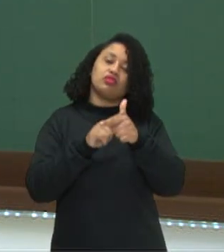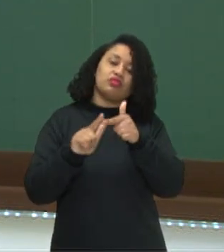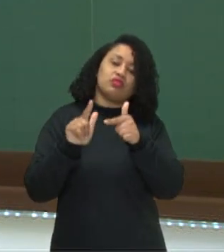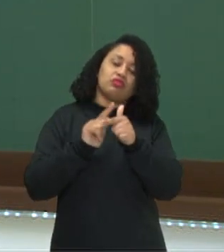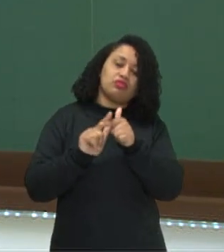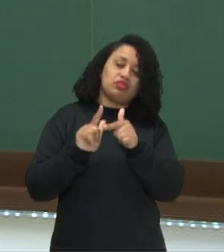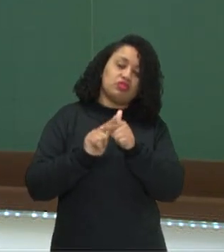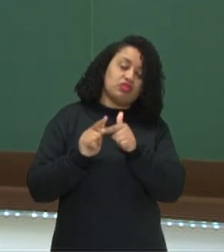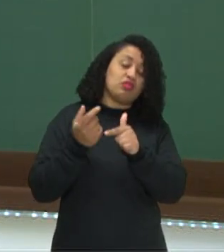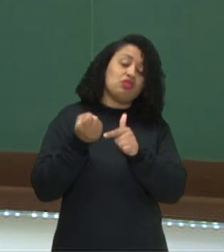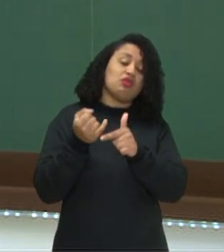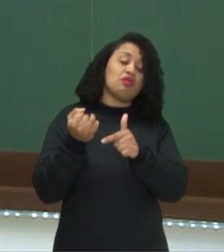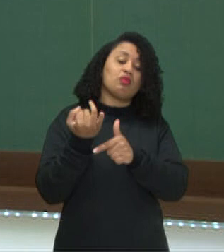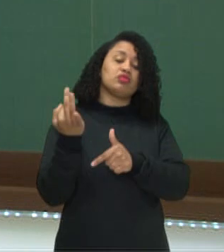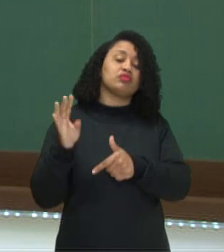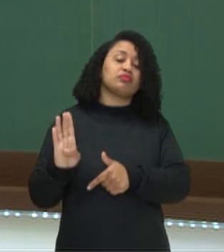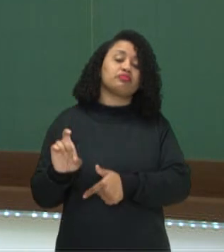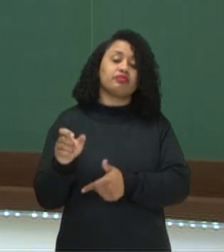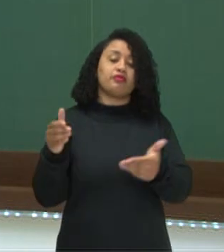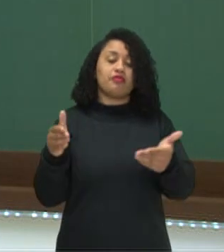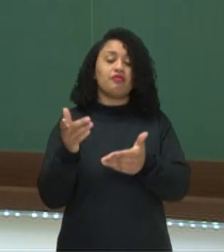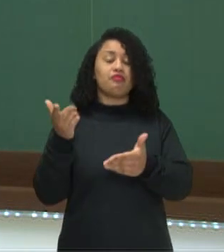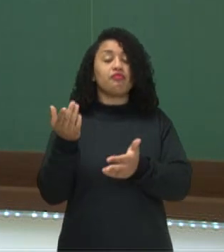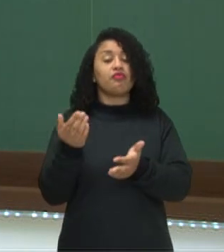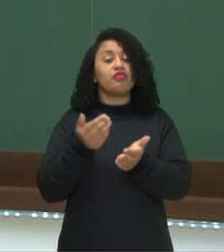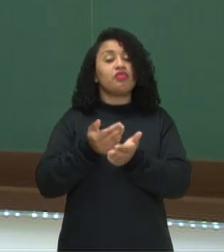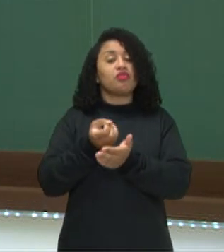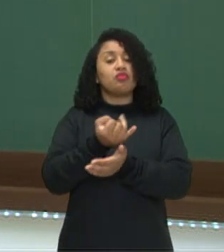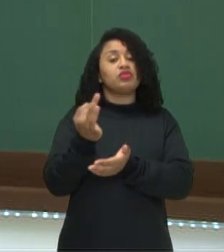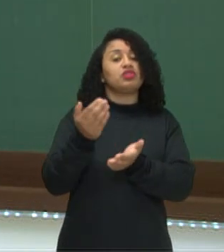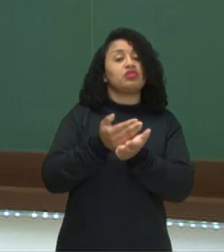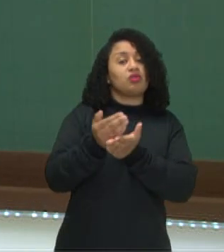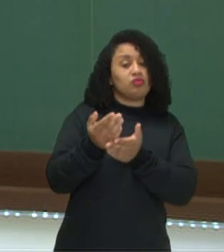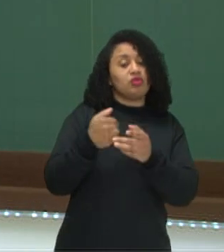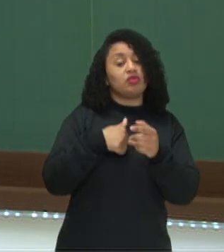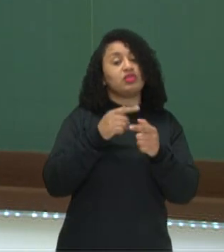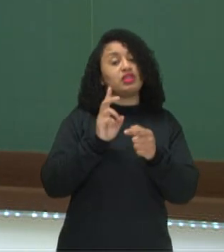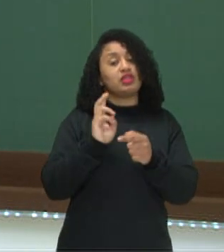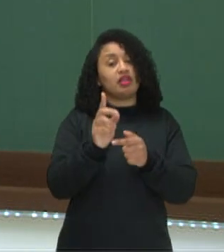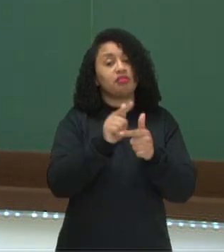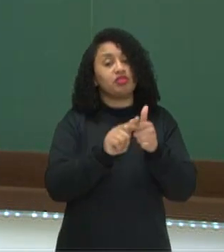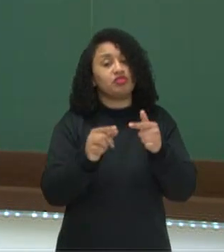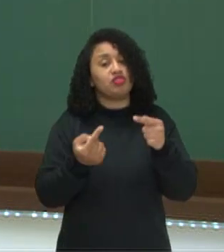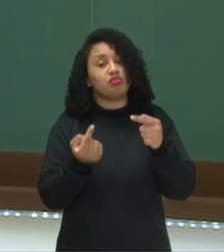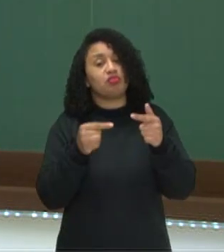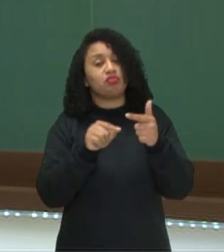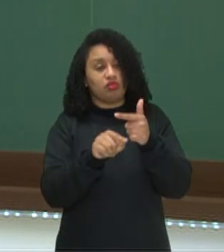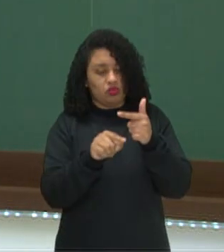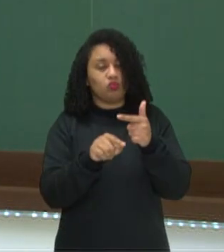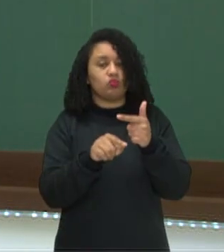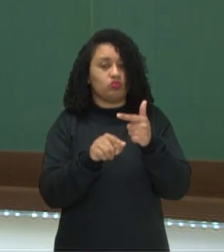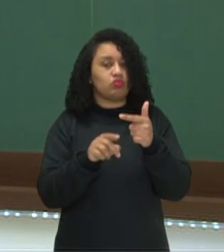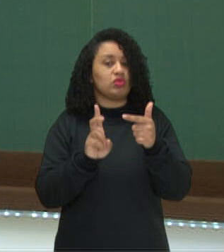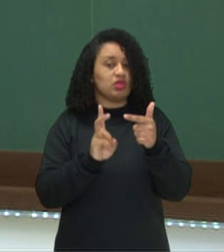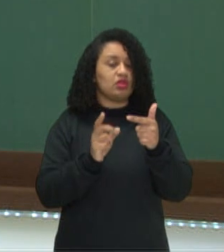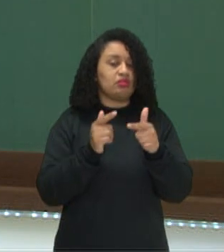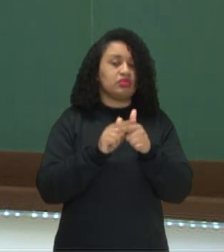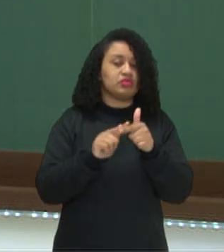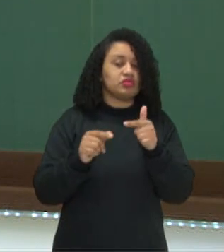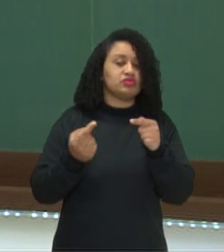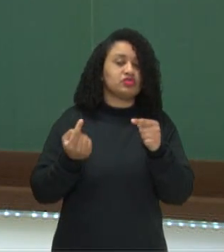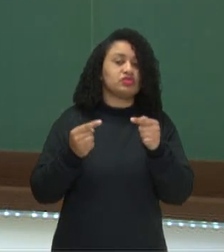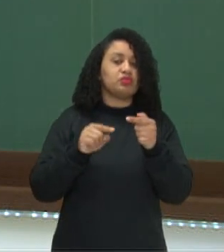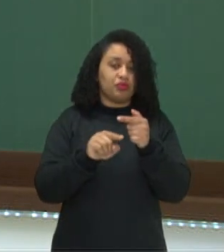16.000 divididos por 1000, 16. 32.000 dividido por 1000, que era